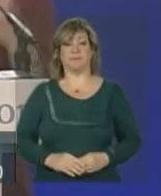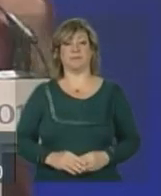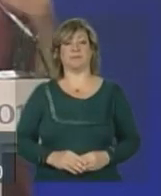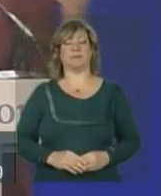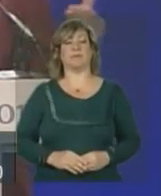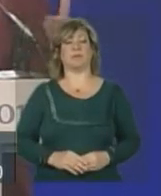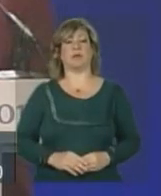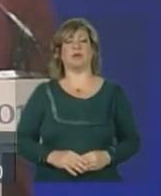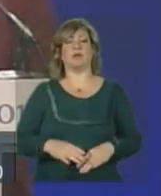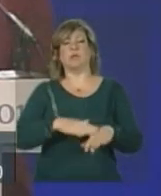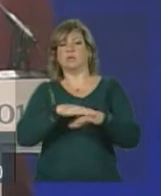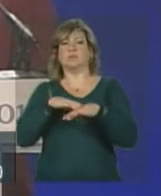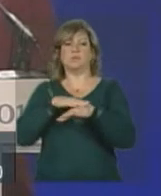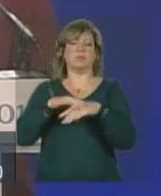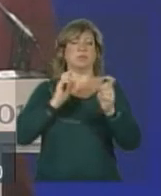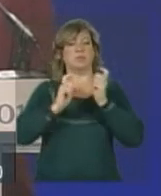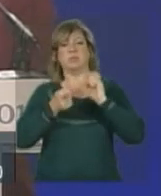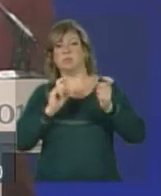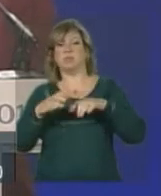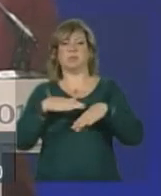uma discussão muito